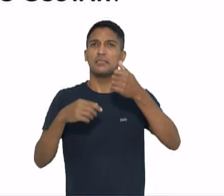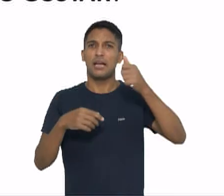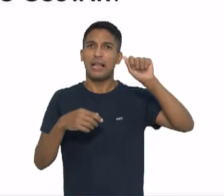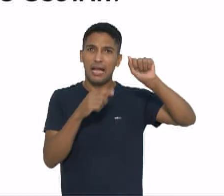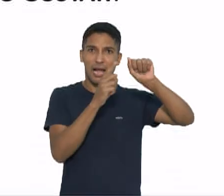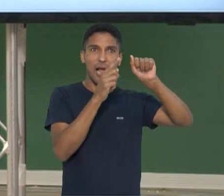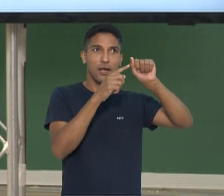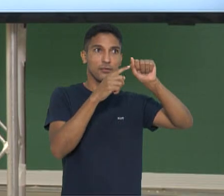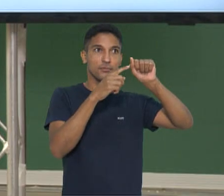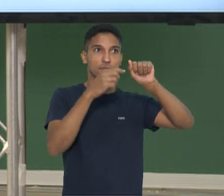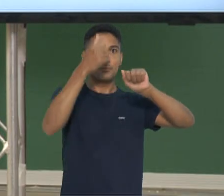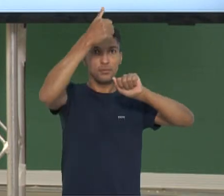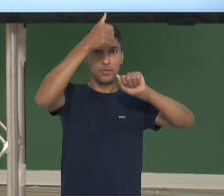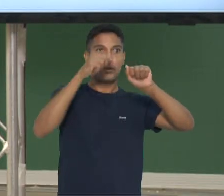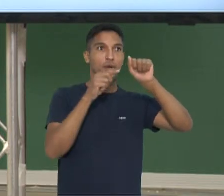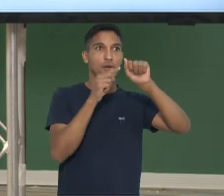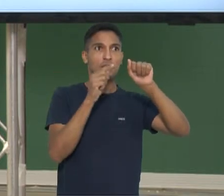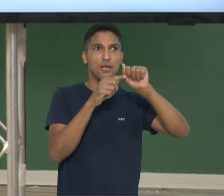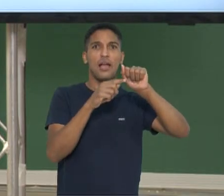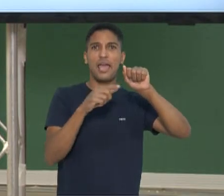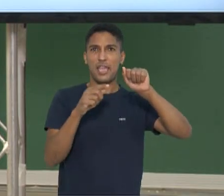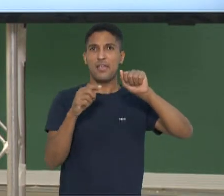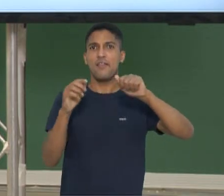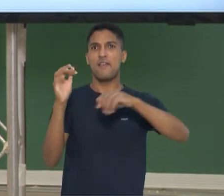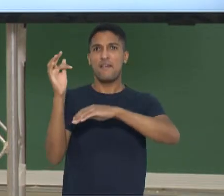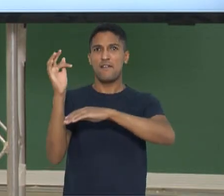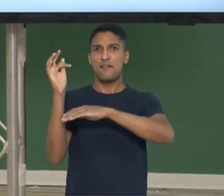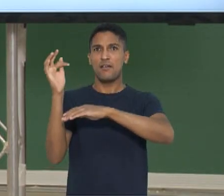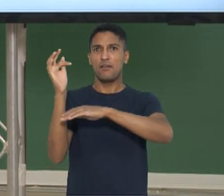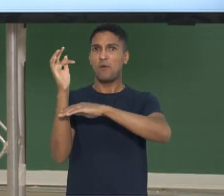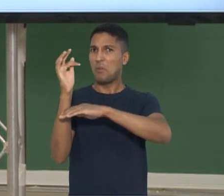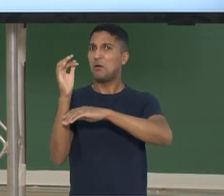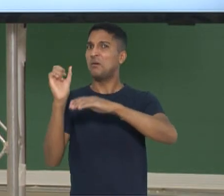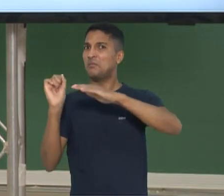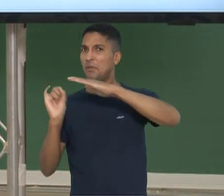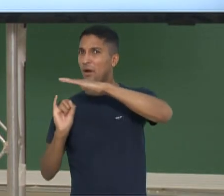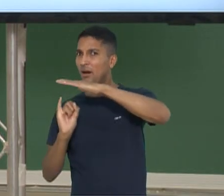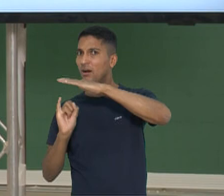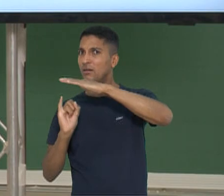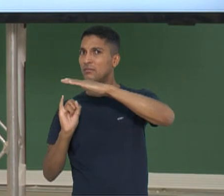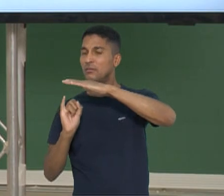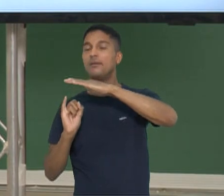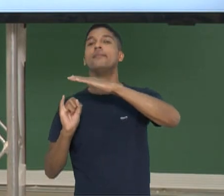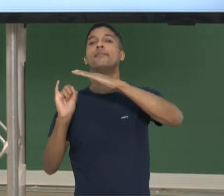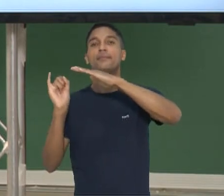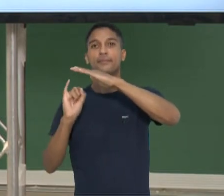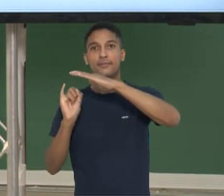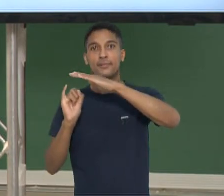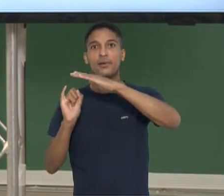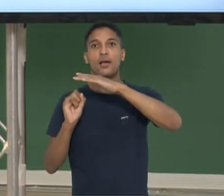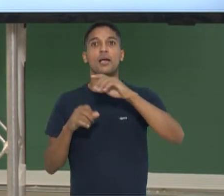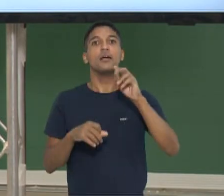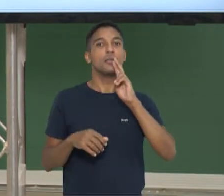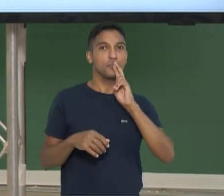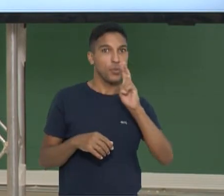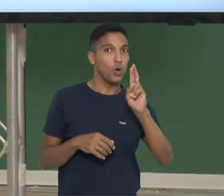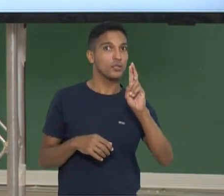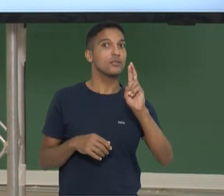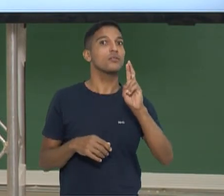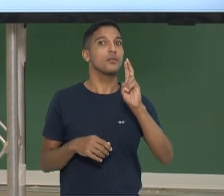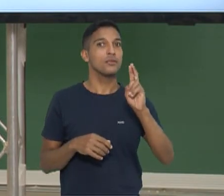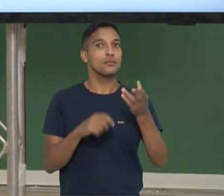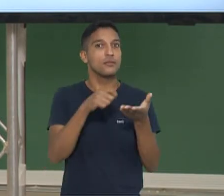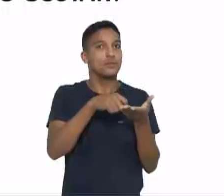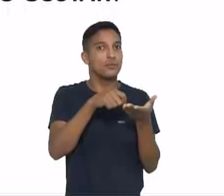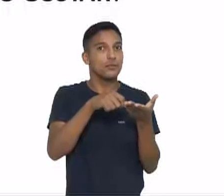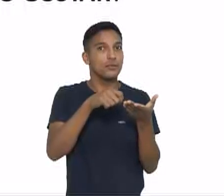lá no começo que usam a informalidade. Então, a resposta correta é a letra B. São textos escritos e